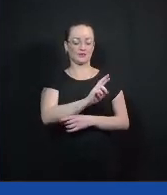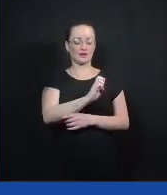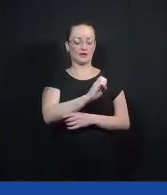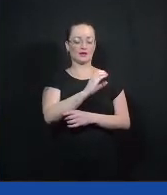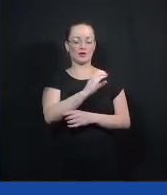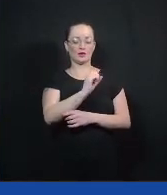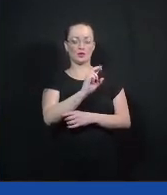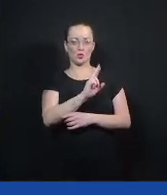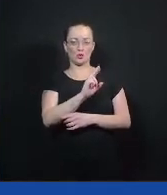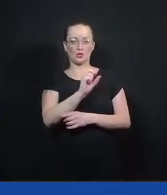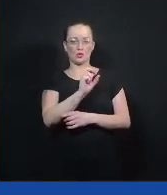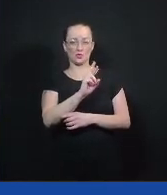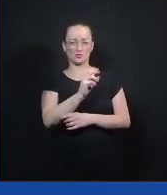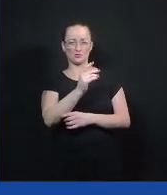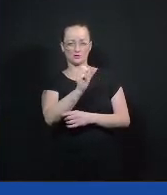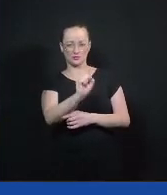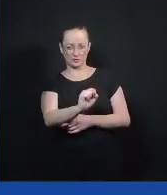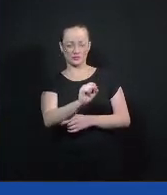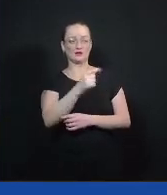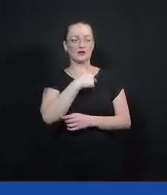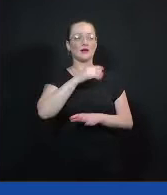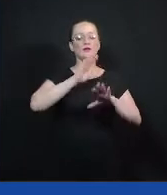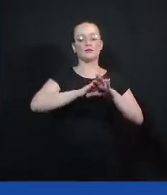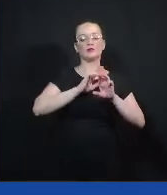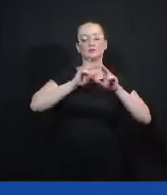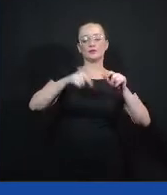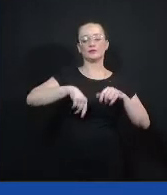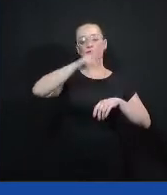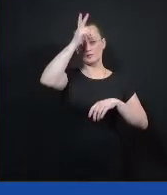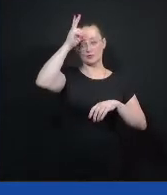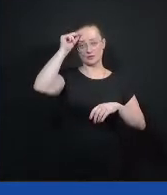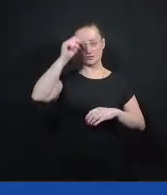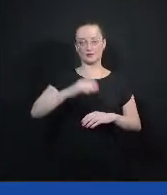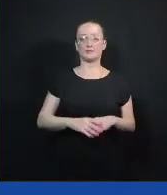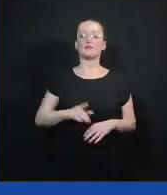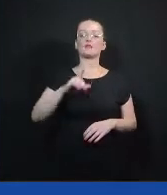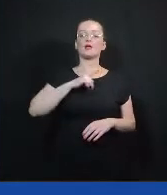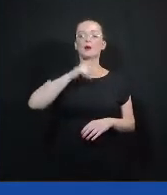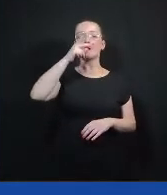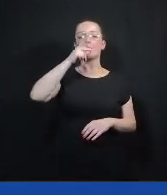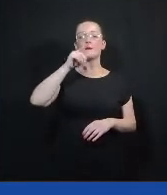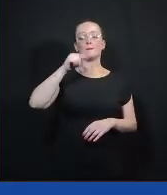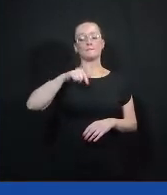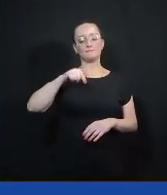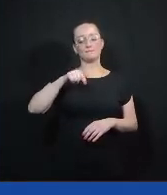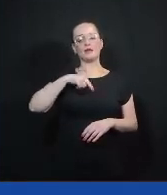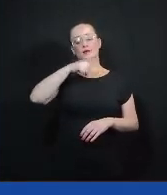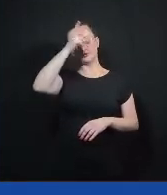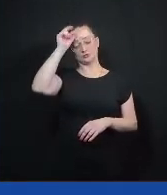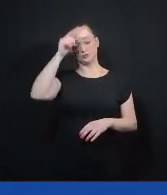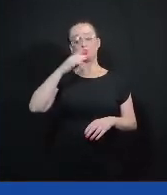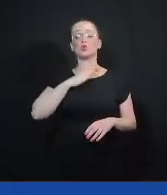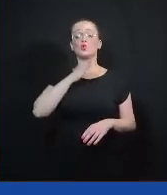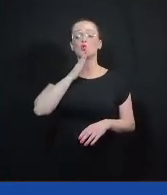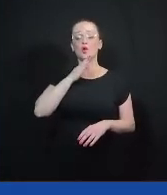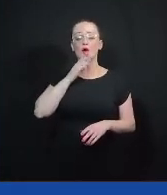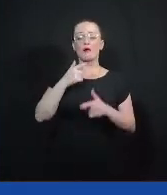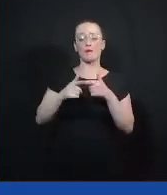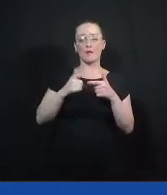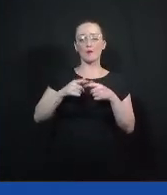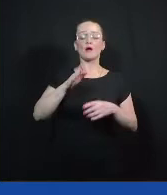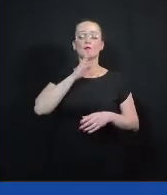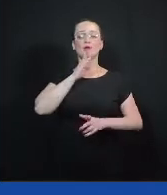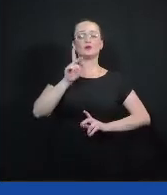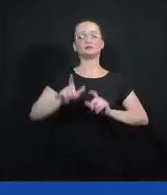podem sim fazer muita diferença para a vida do município, né? Ter um prefeito que conhece os problemas da cidade, que conhece a